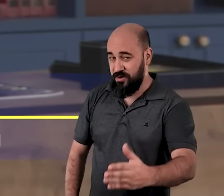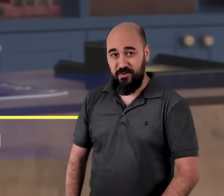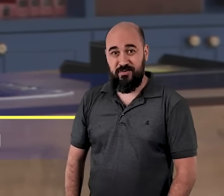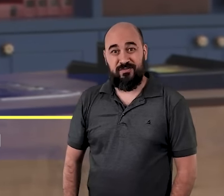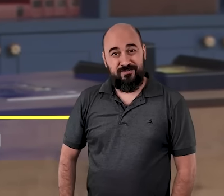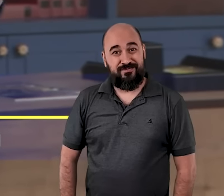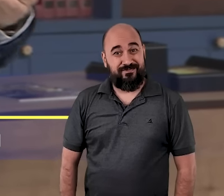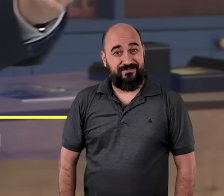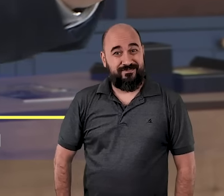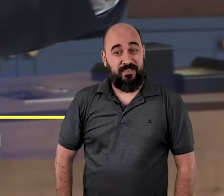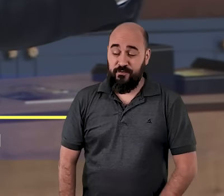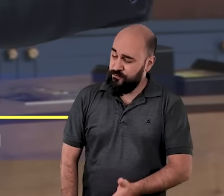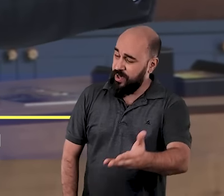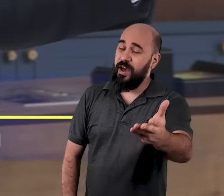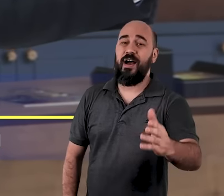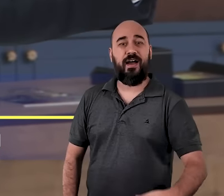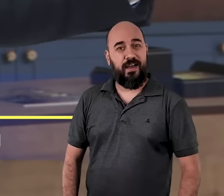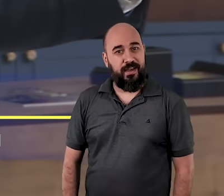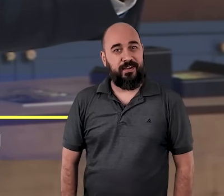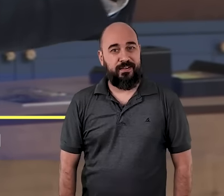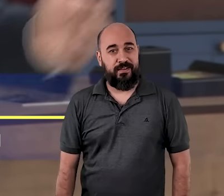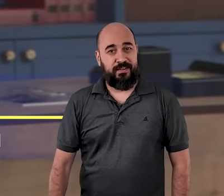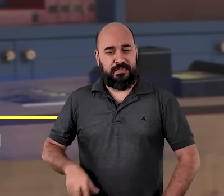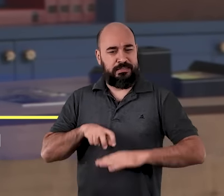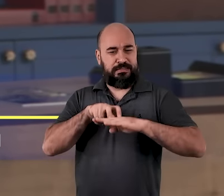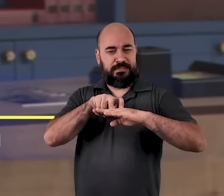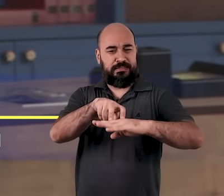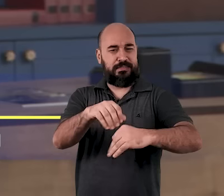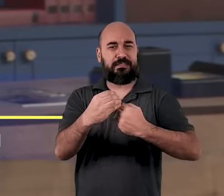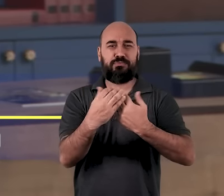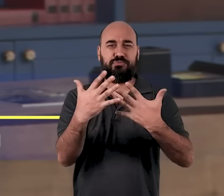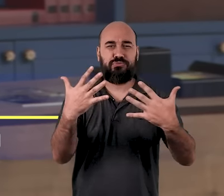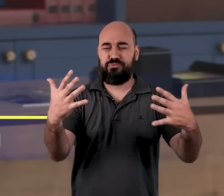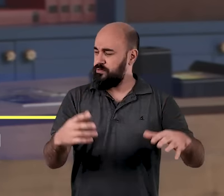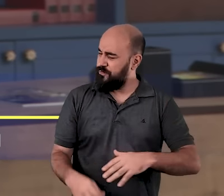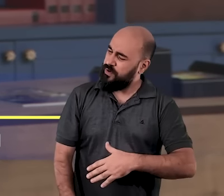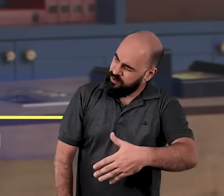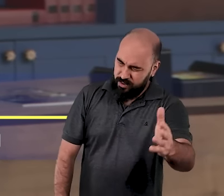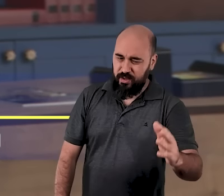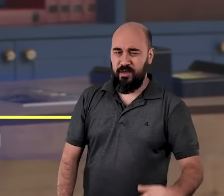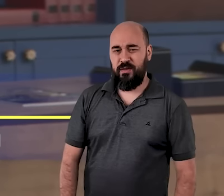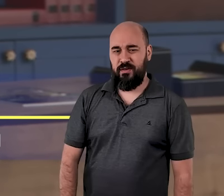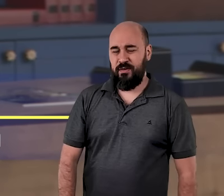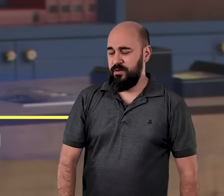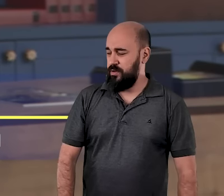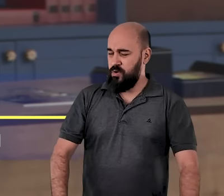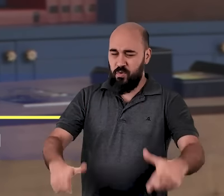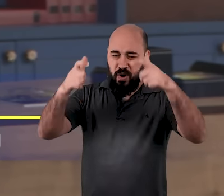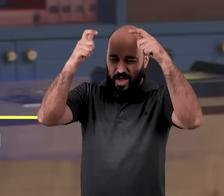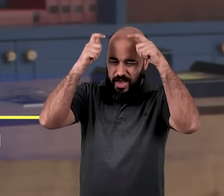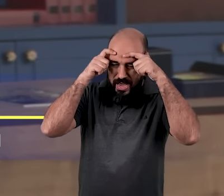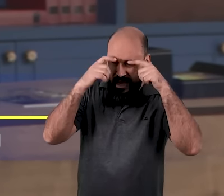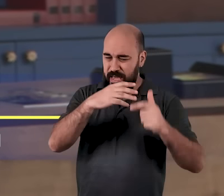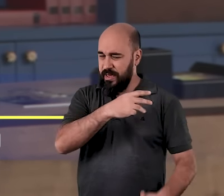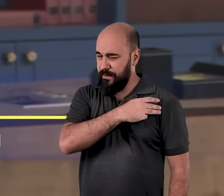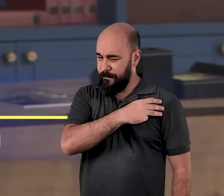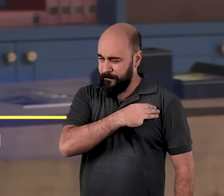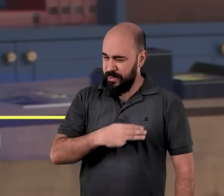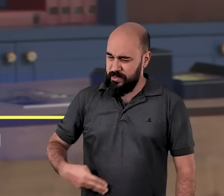você deve se manifestar em seu resplendor e glória. Você agora vai como Messias